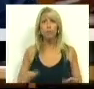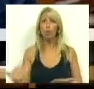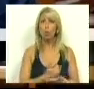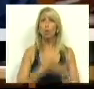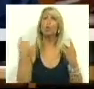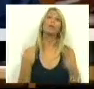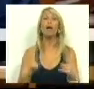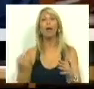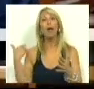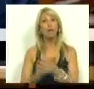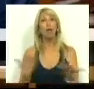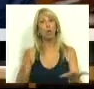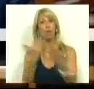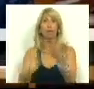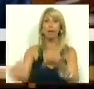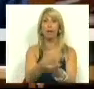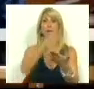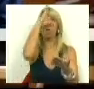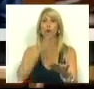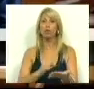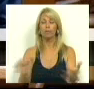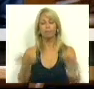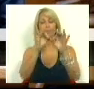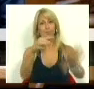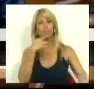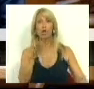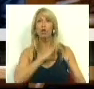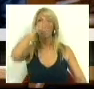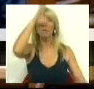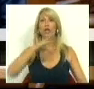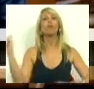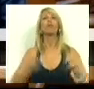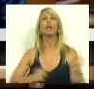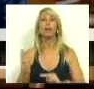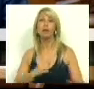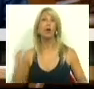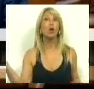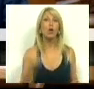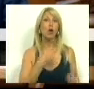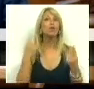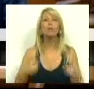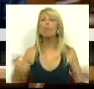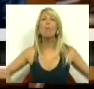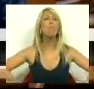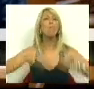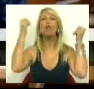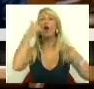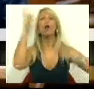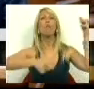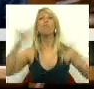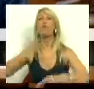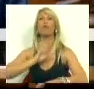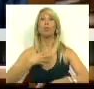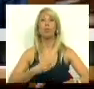contribuíram para as receitas do Estado. Como diz o Sr. Ministro das Finanças, nós temos o melhor povo do mundo. Pois temos,